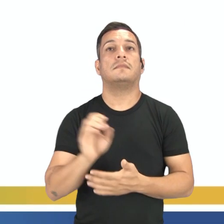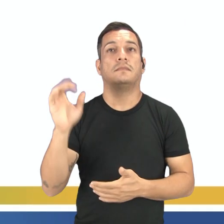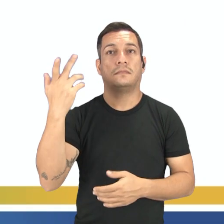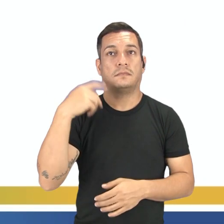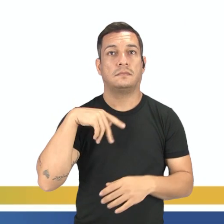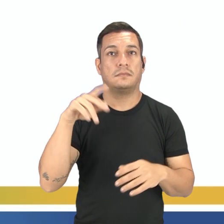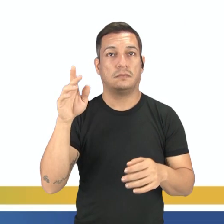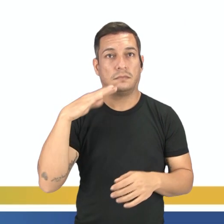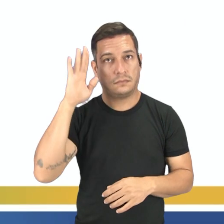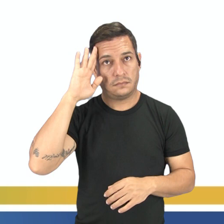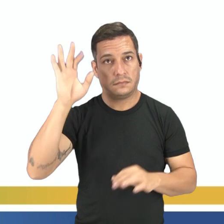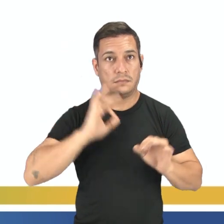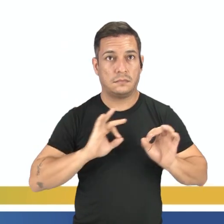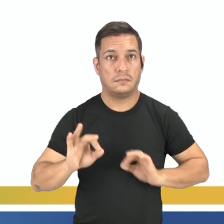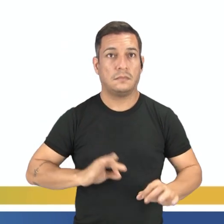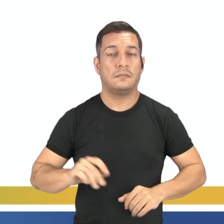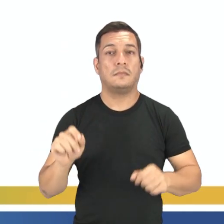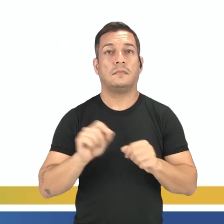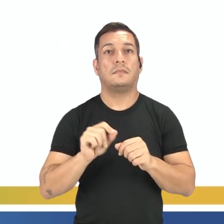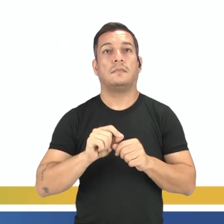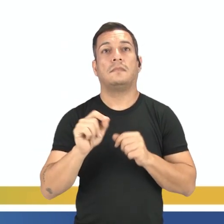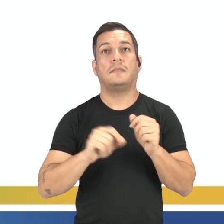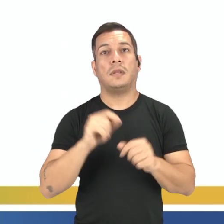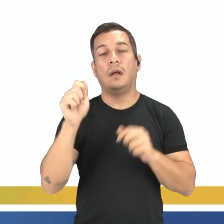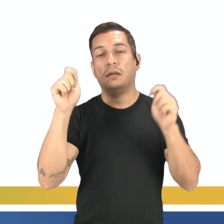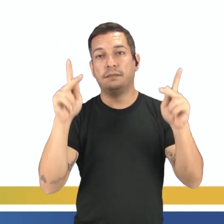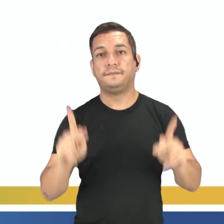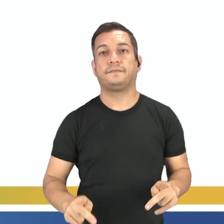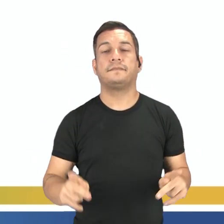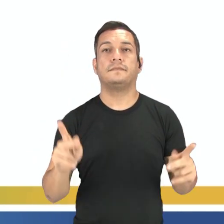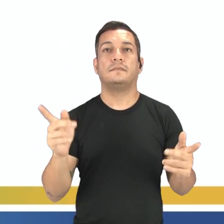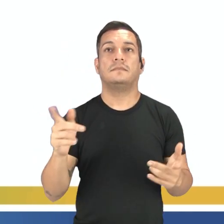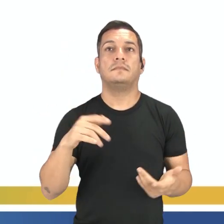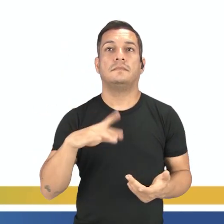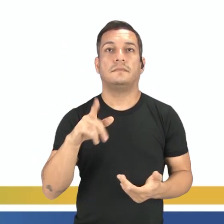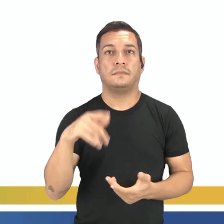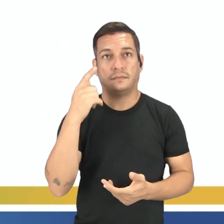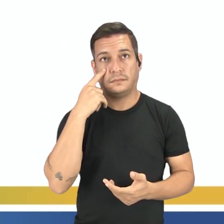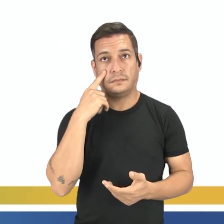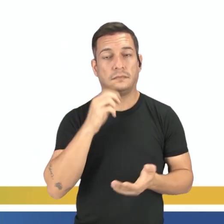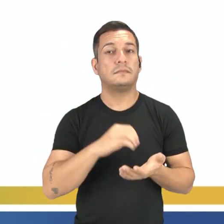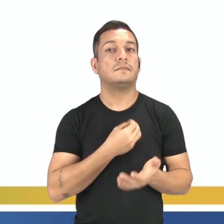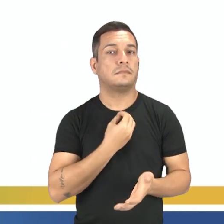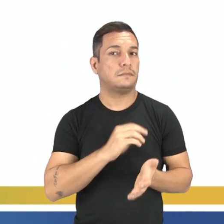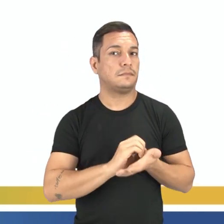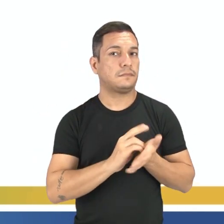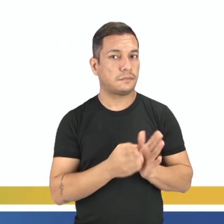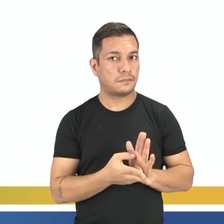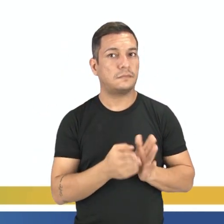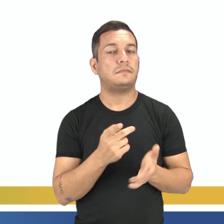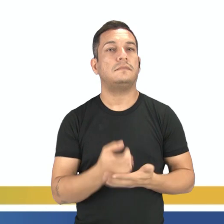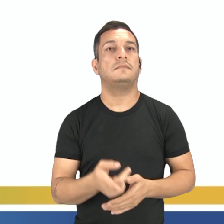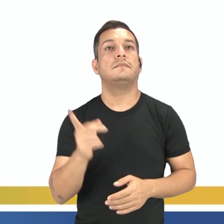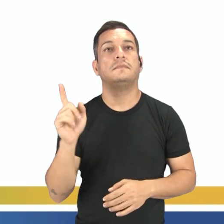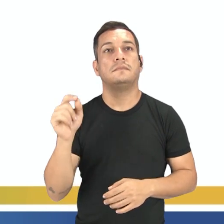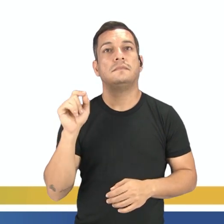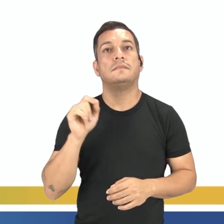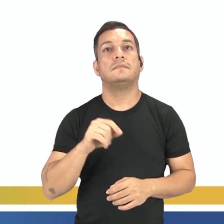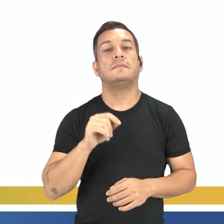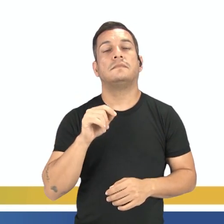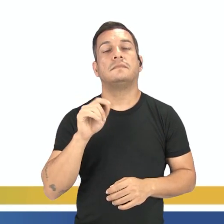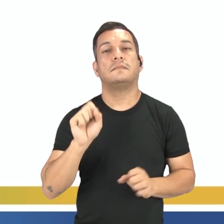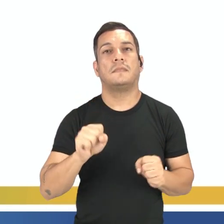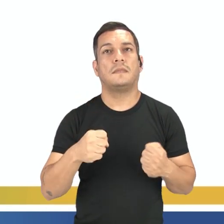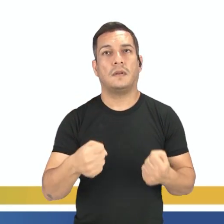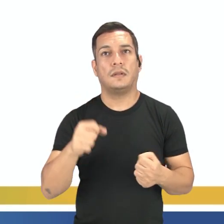Brasil faz do ponto de vista das missões de paz e por intermédio da ONU. Então, as missões de paz são